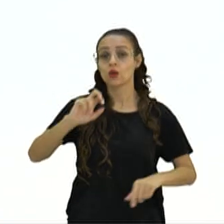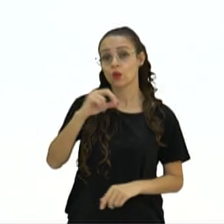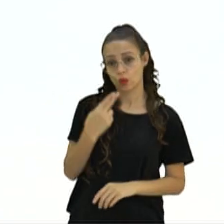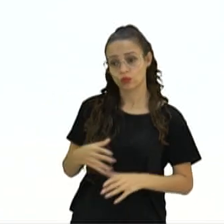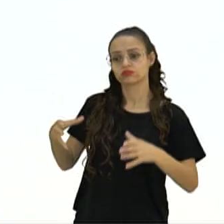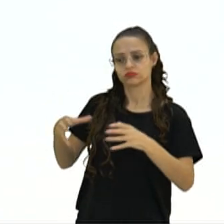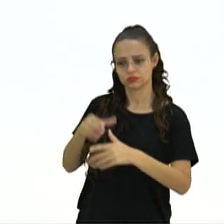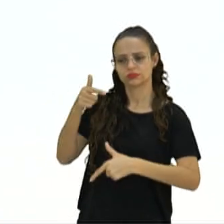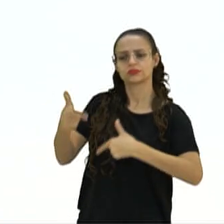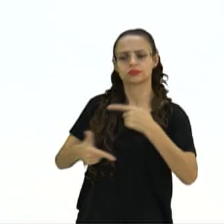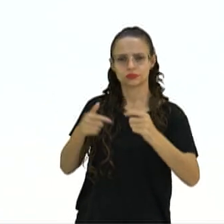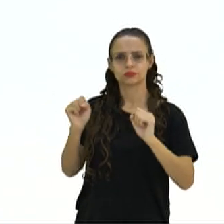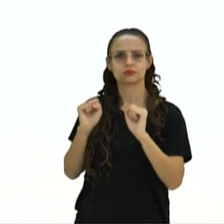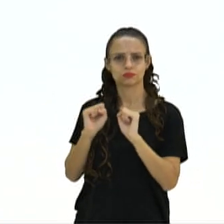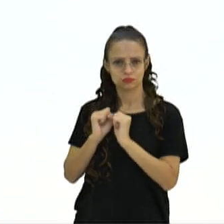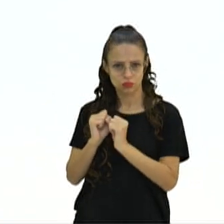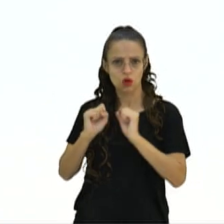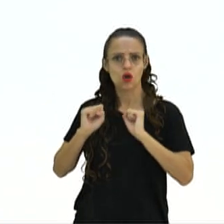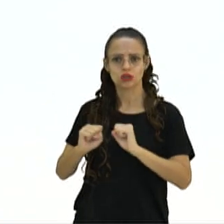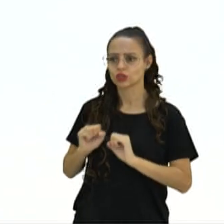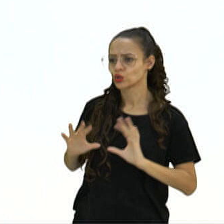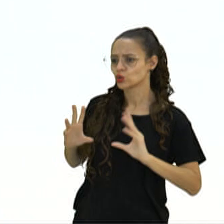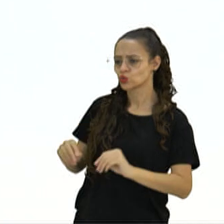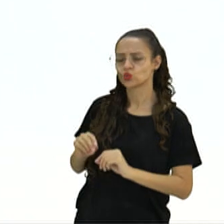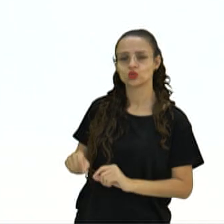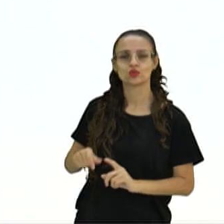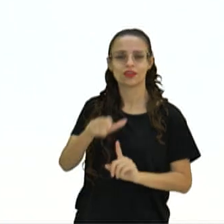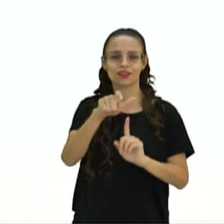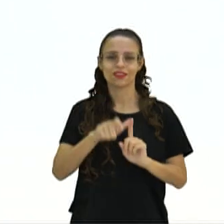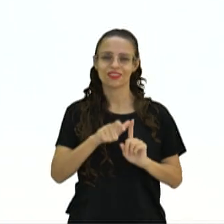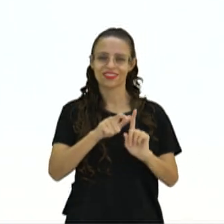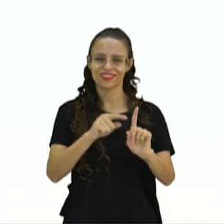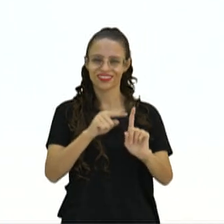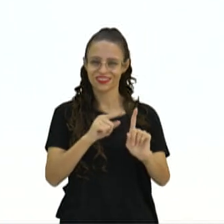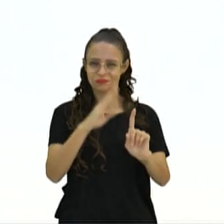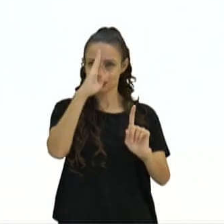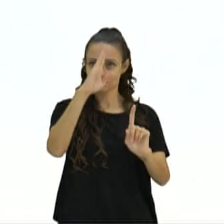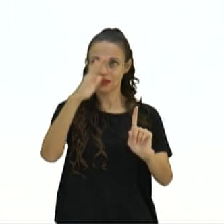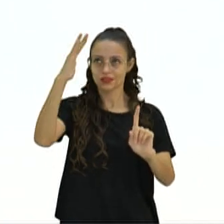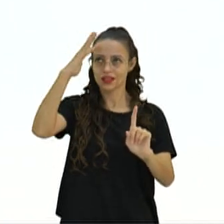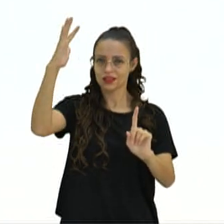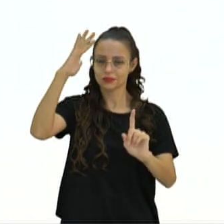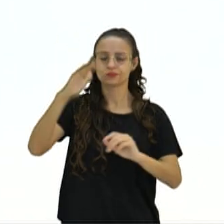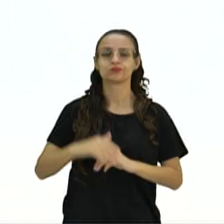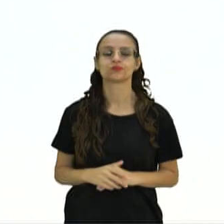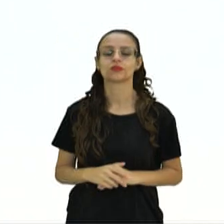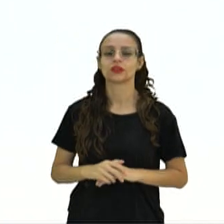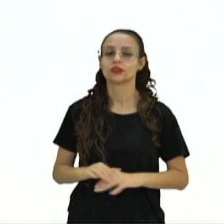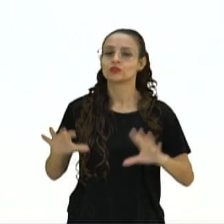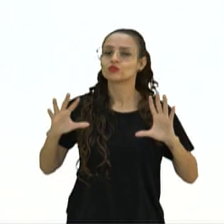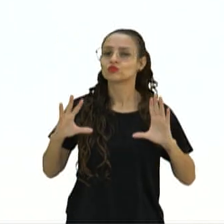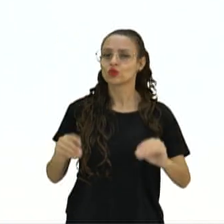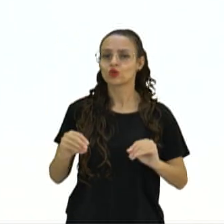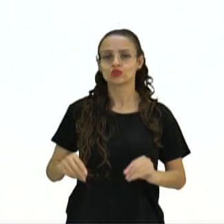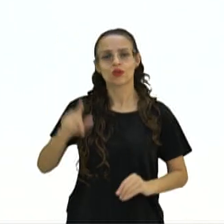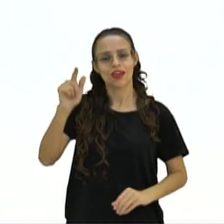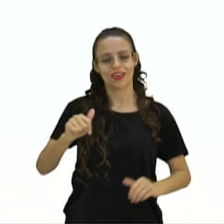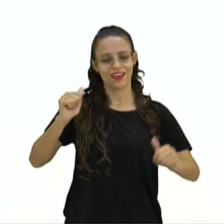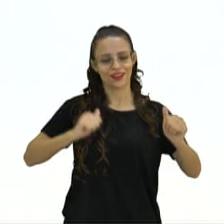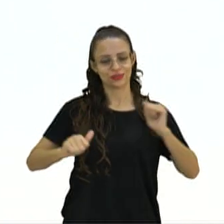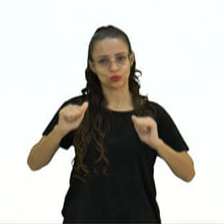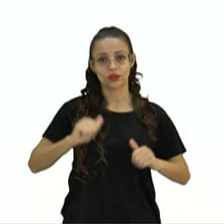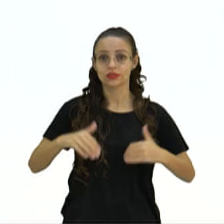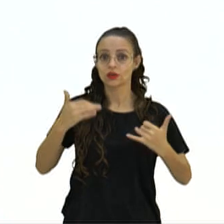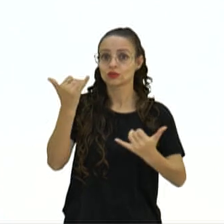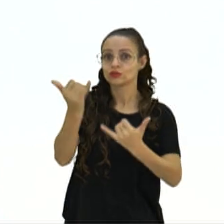trabalho, na qual todos jogam, todos são protagonistas da situação imaginária, ou seja, todos são atores, né? Então, o